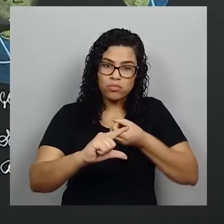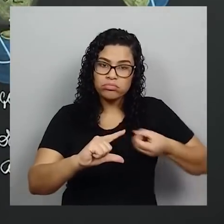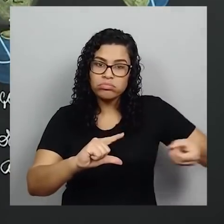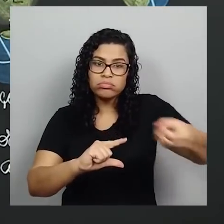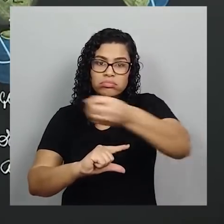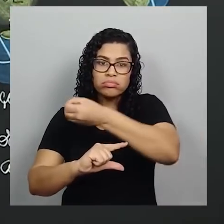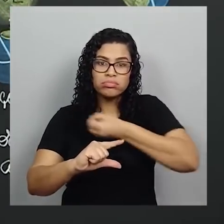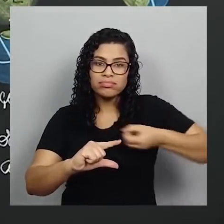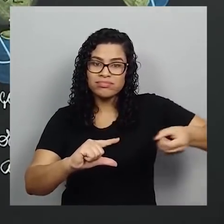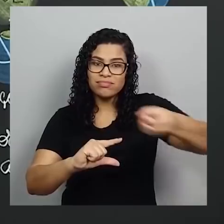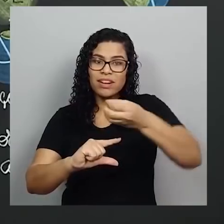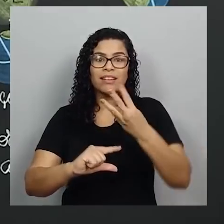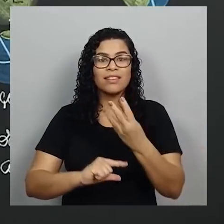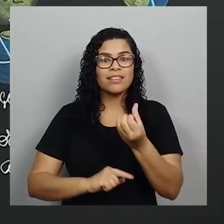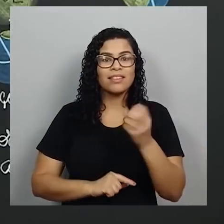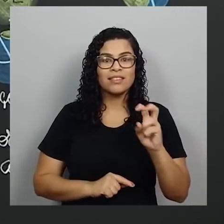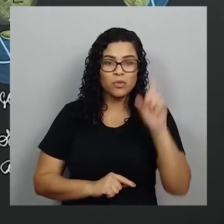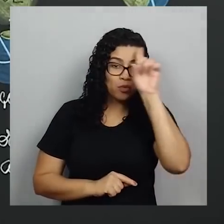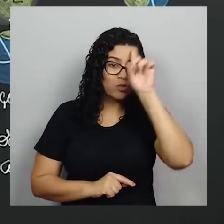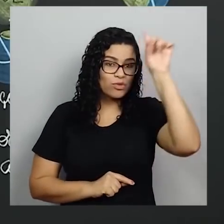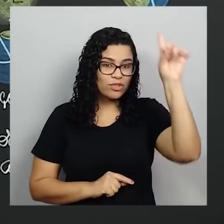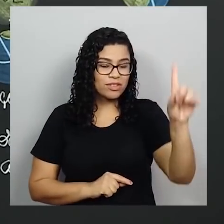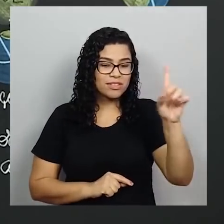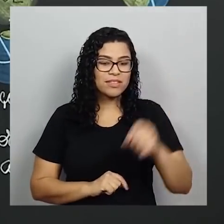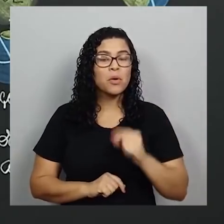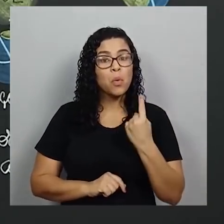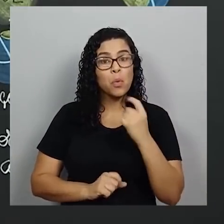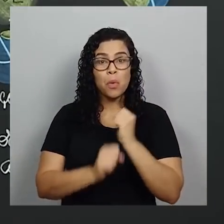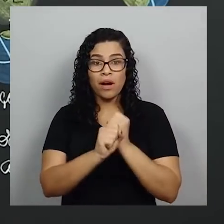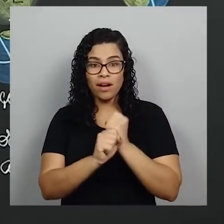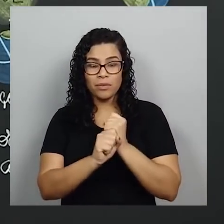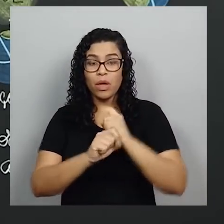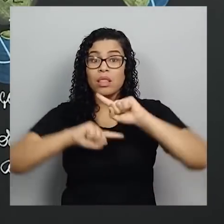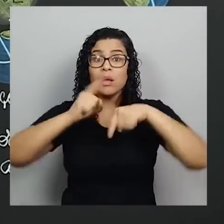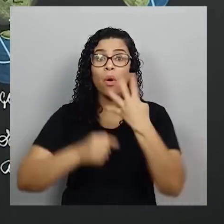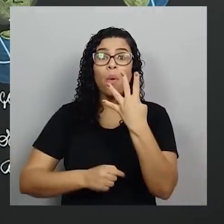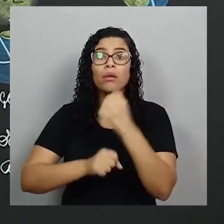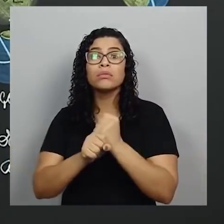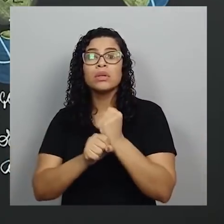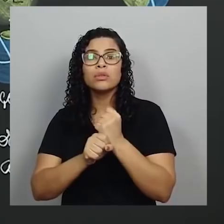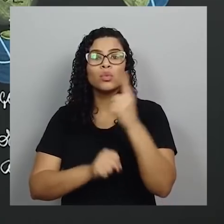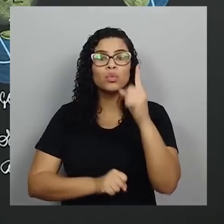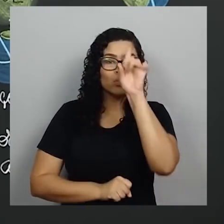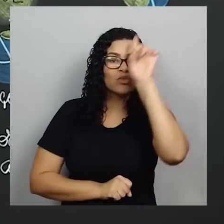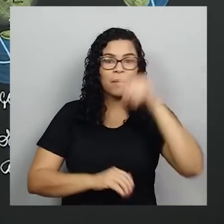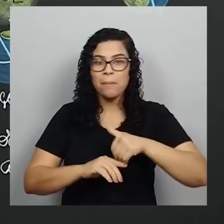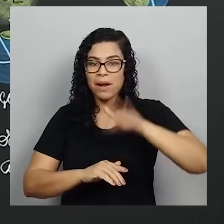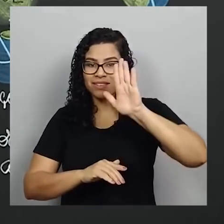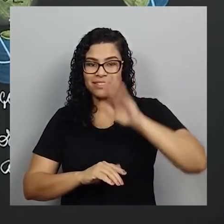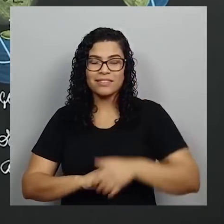Sol, 365 dias, nos garantindo aí, depois de 4 anos, o ano bissexto com um dia a